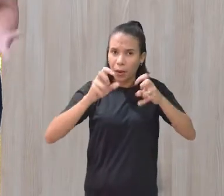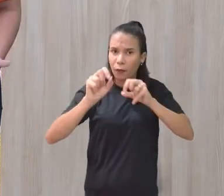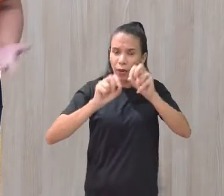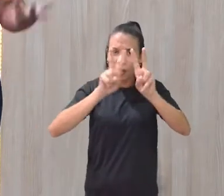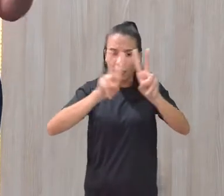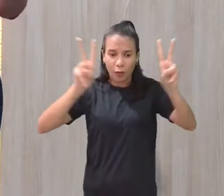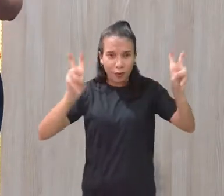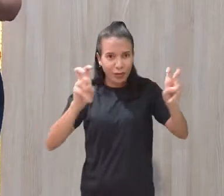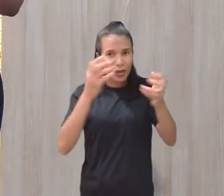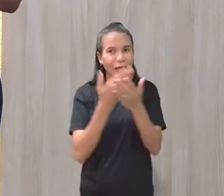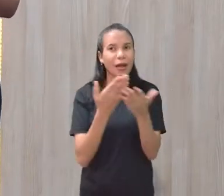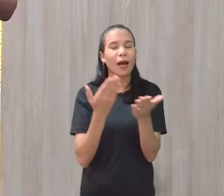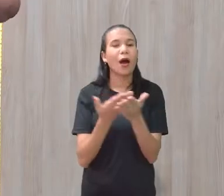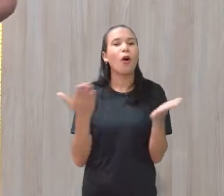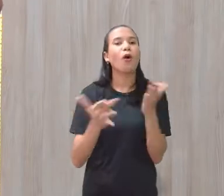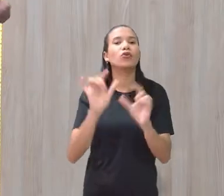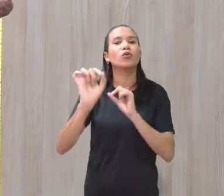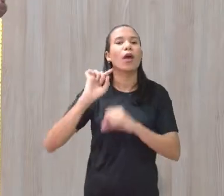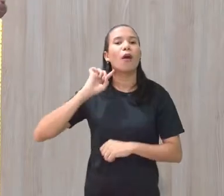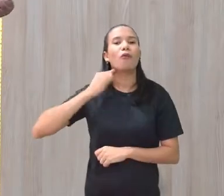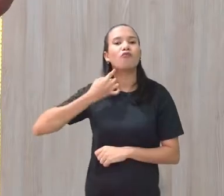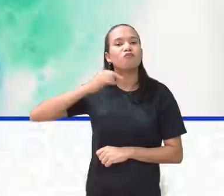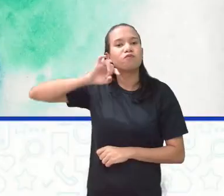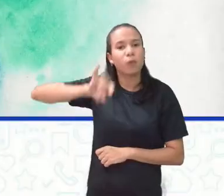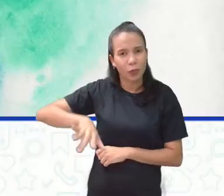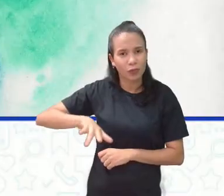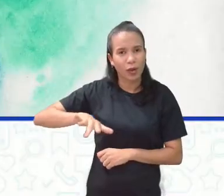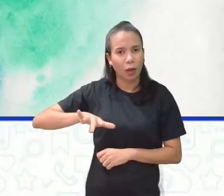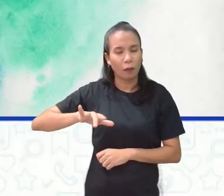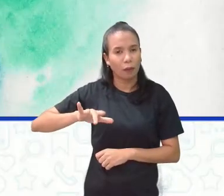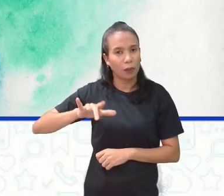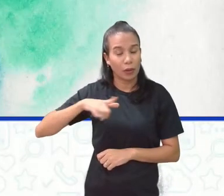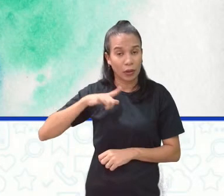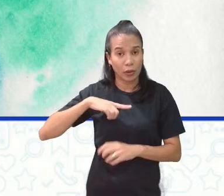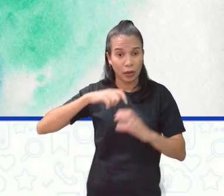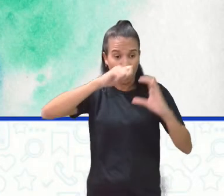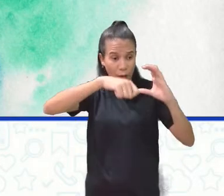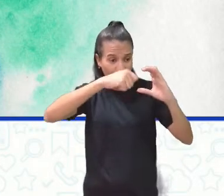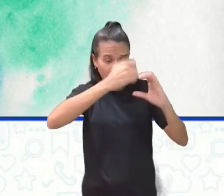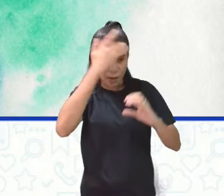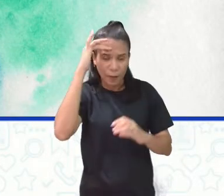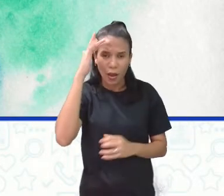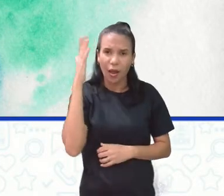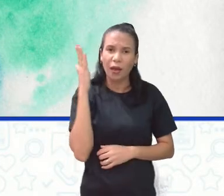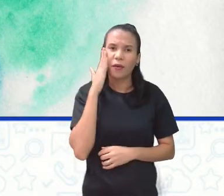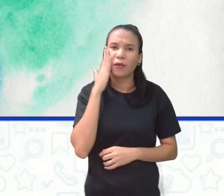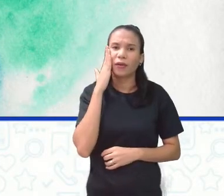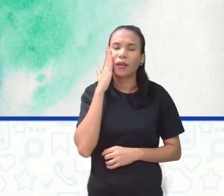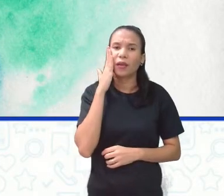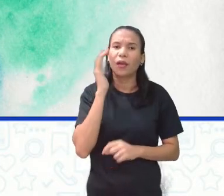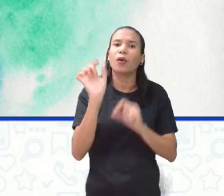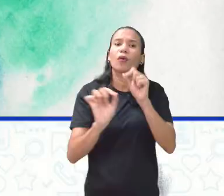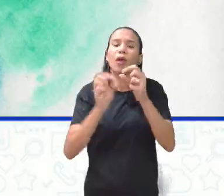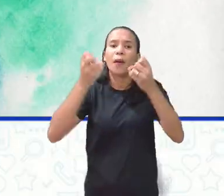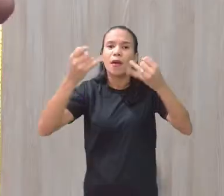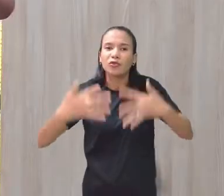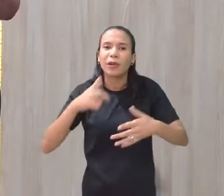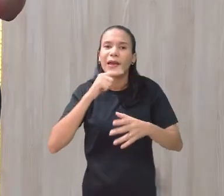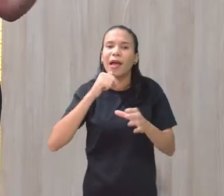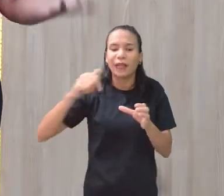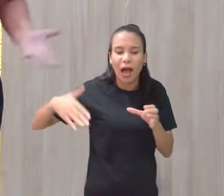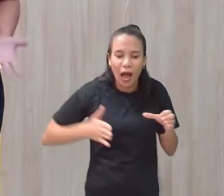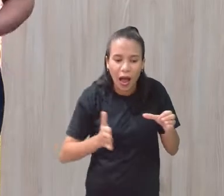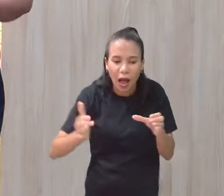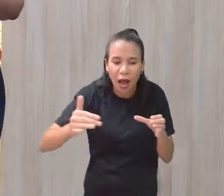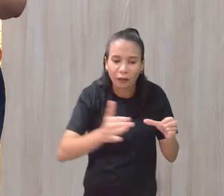da nossa aula é a questão da poluição. E esse vídeo, para a gente interpretar, ela fala do nosso rio, né, que a gente tem